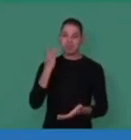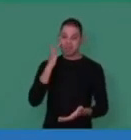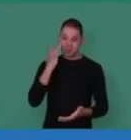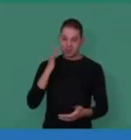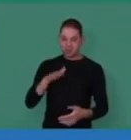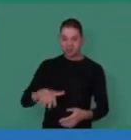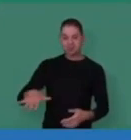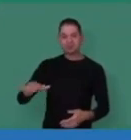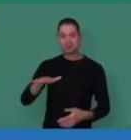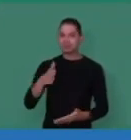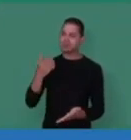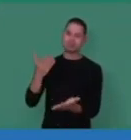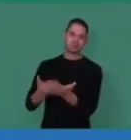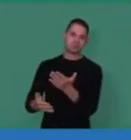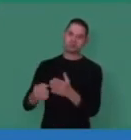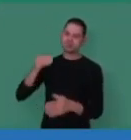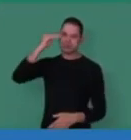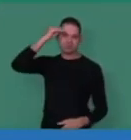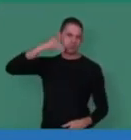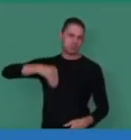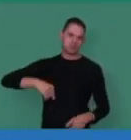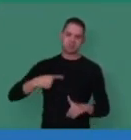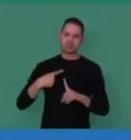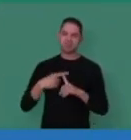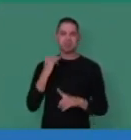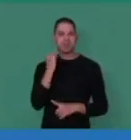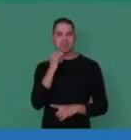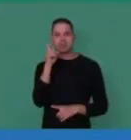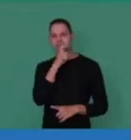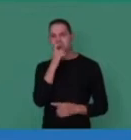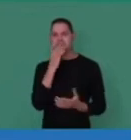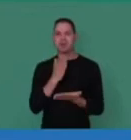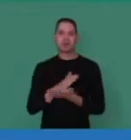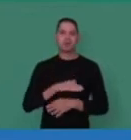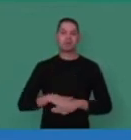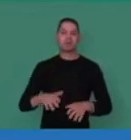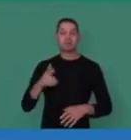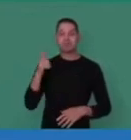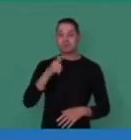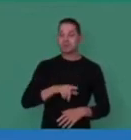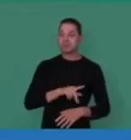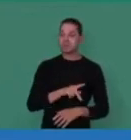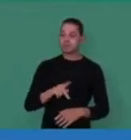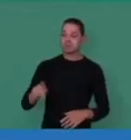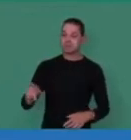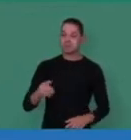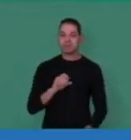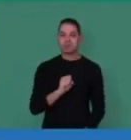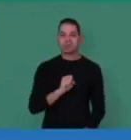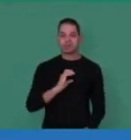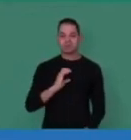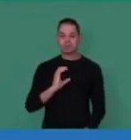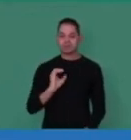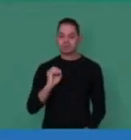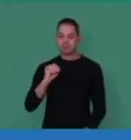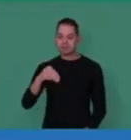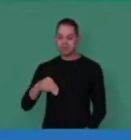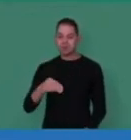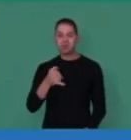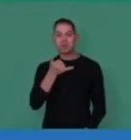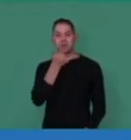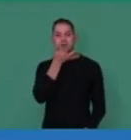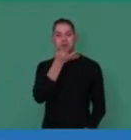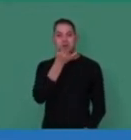cair, porque não tem mais o que apresentar. Então, presidente, encerro dizendo mais uma vez, a SECOM, ao invés de pedir